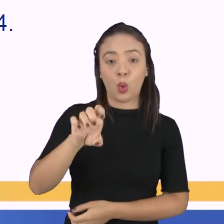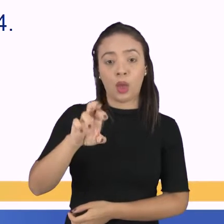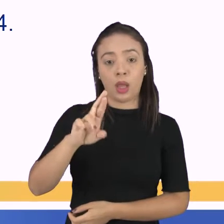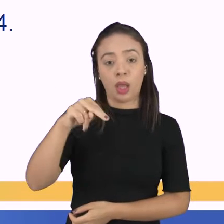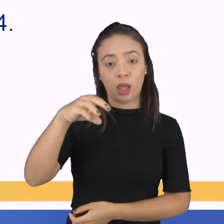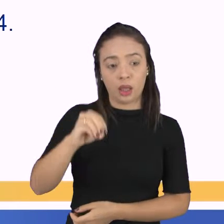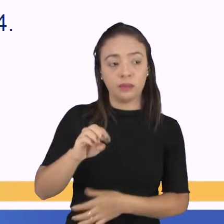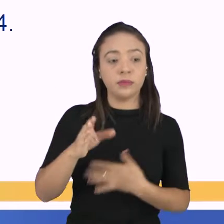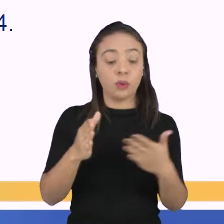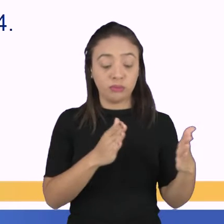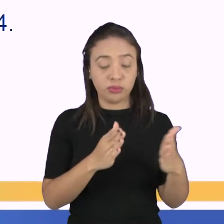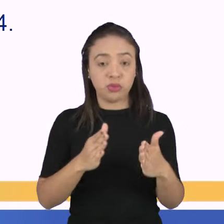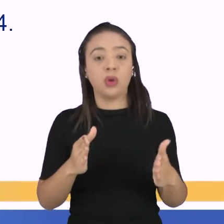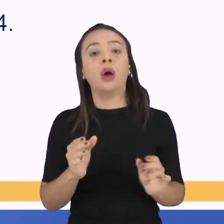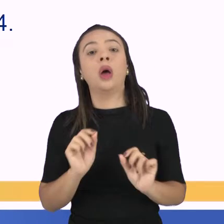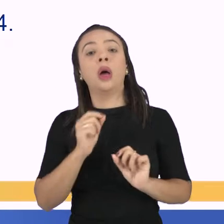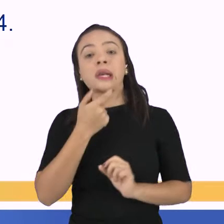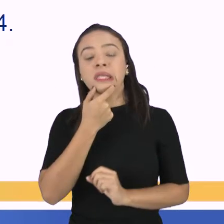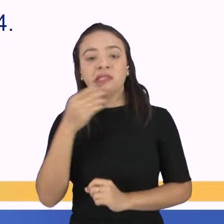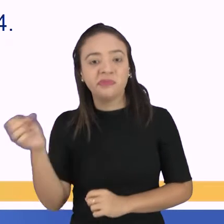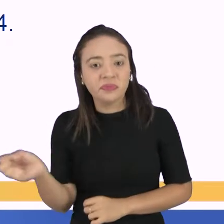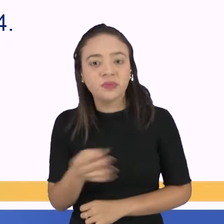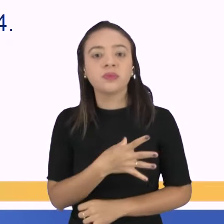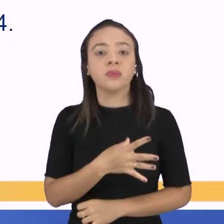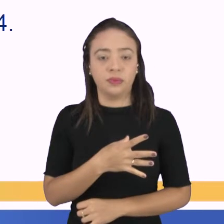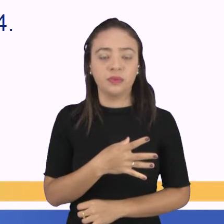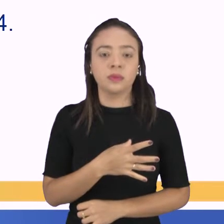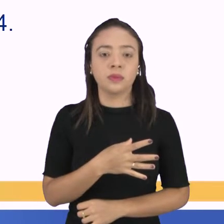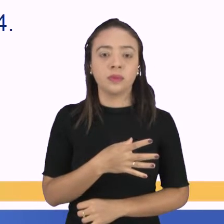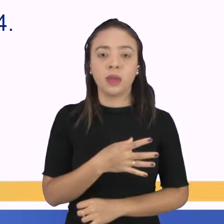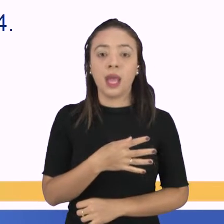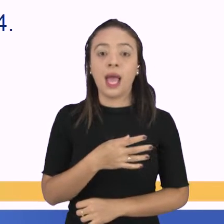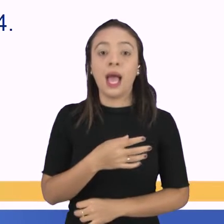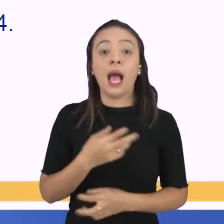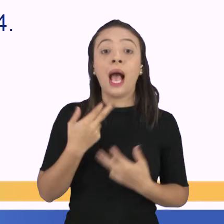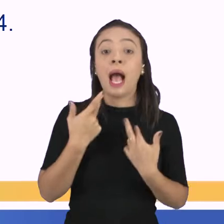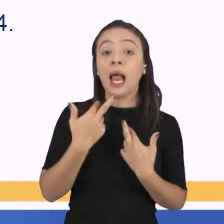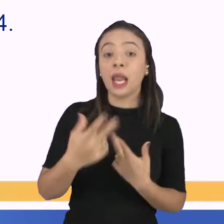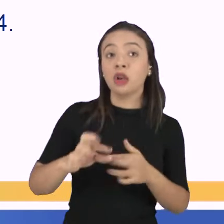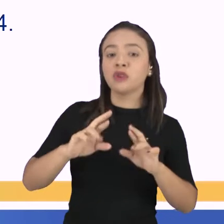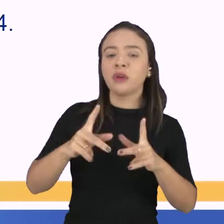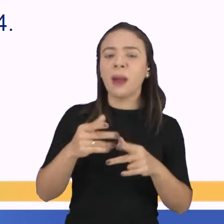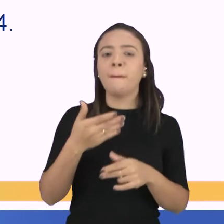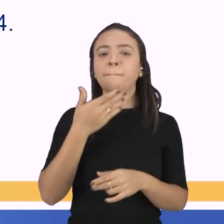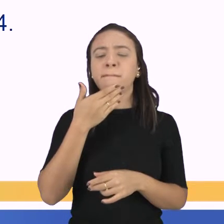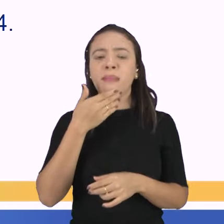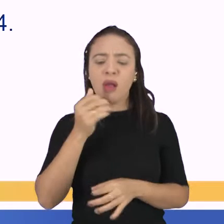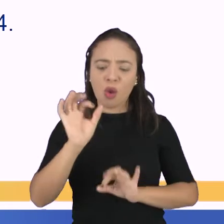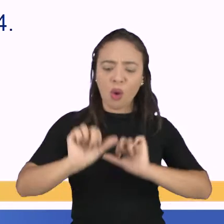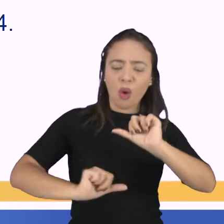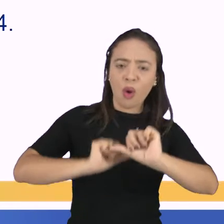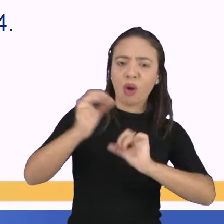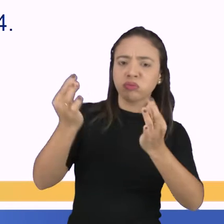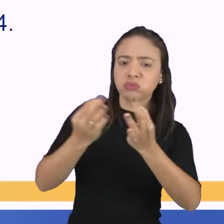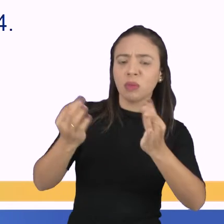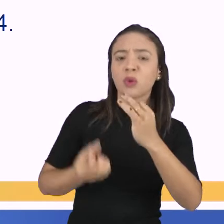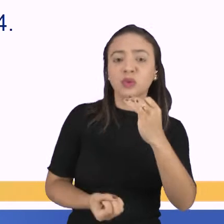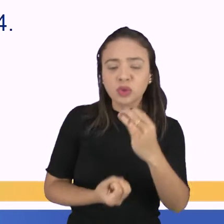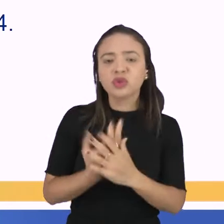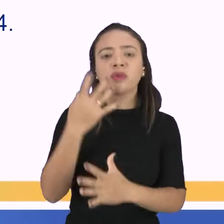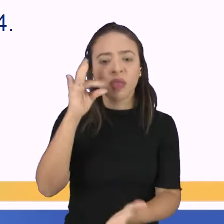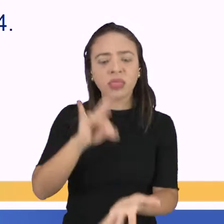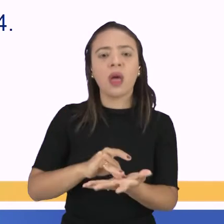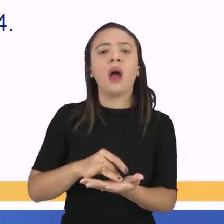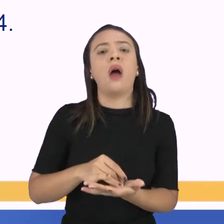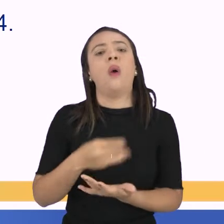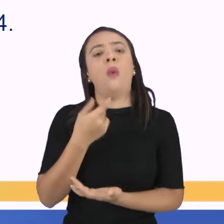fase do inglês moderno, a língua estava passando por um processo de purificação, de refinamento, para se transformar ali em idioma. Então, qual